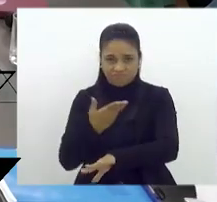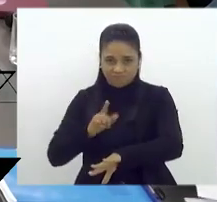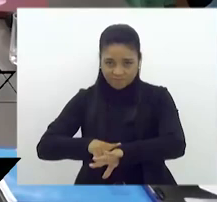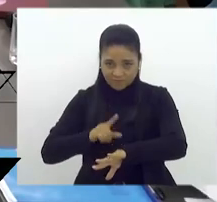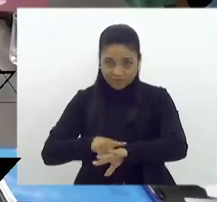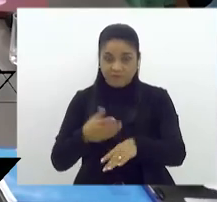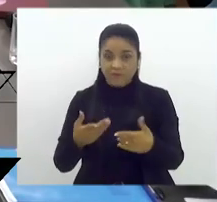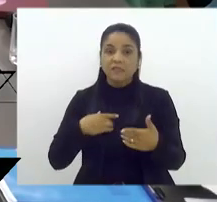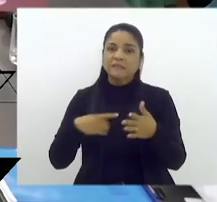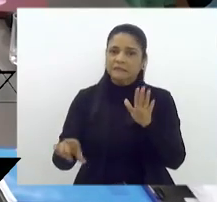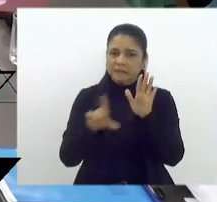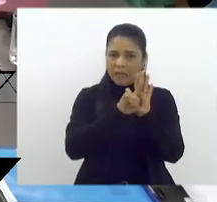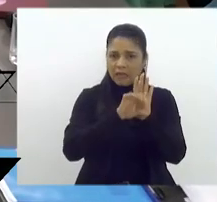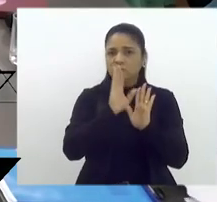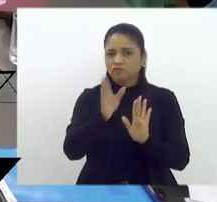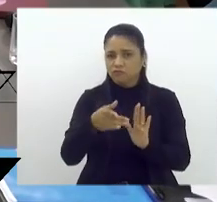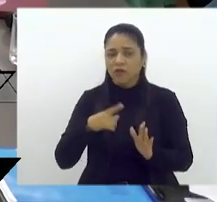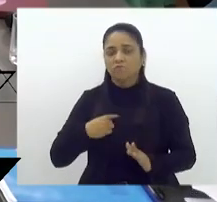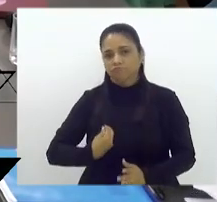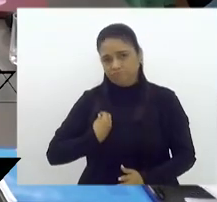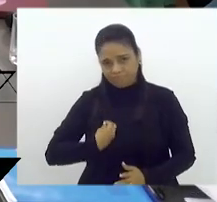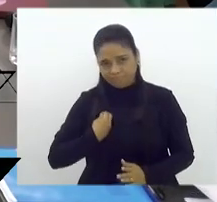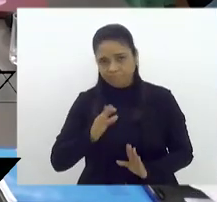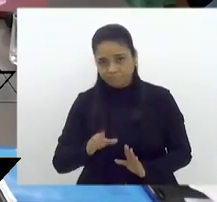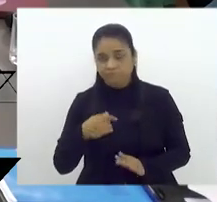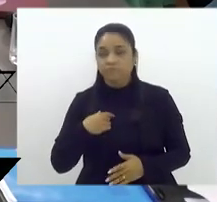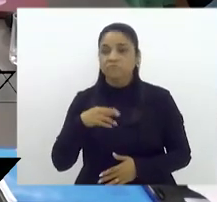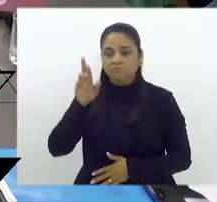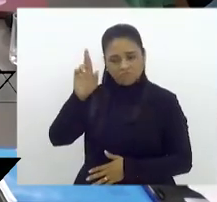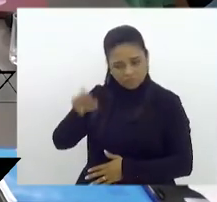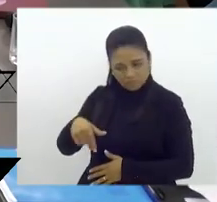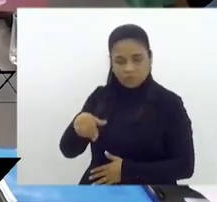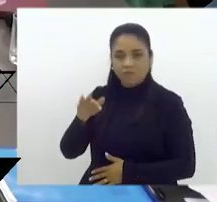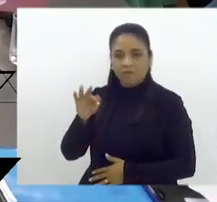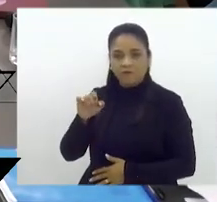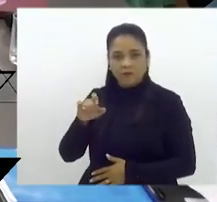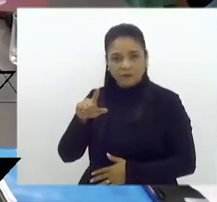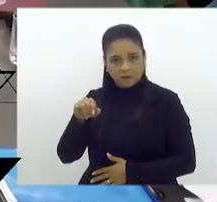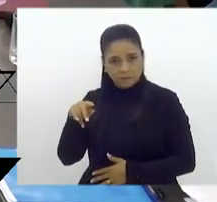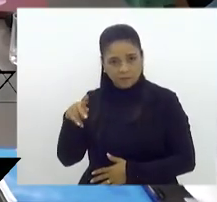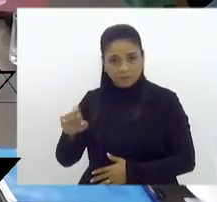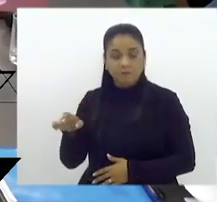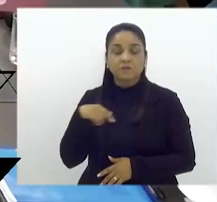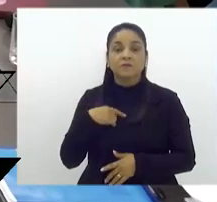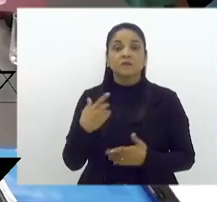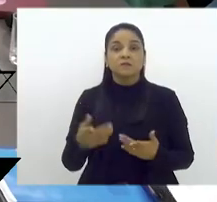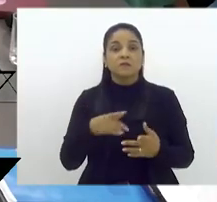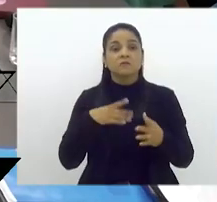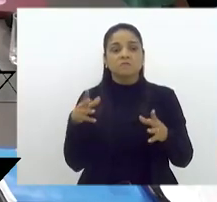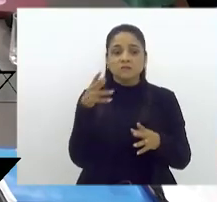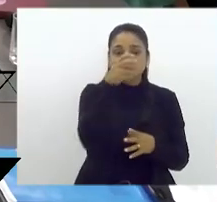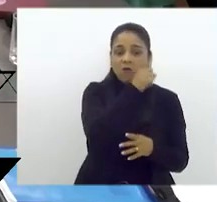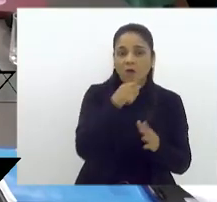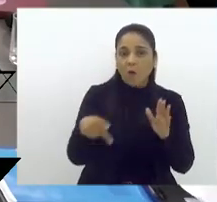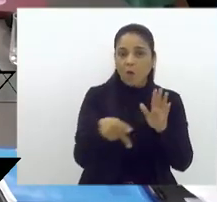existe a lei, deputado Filipinho Raves tem razão, e eu quero verificar se eu posso salvar o projeto